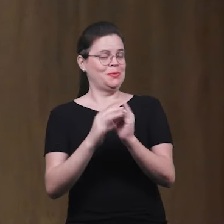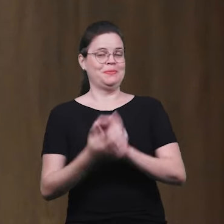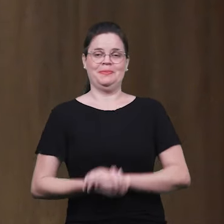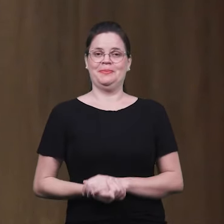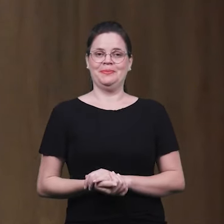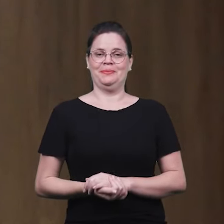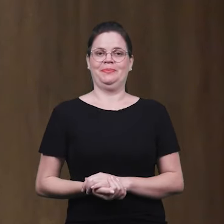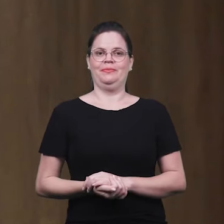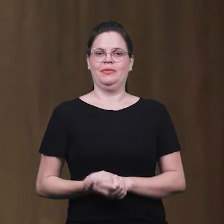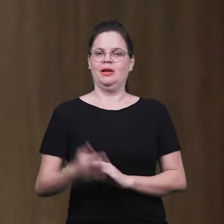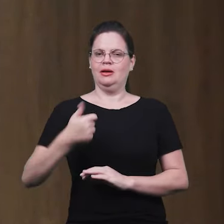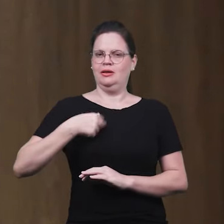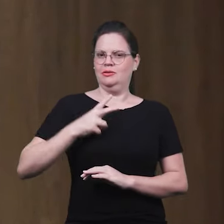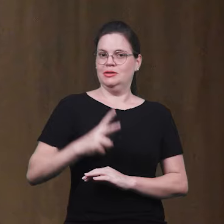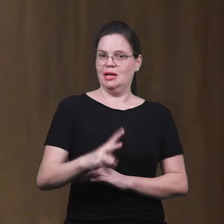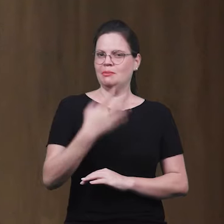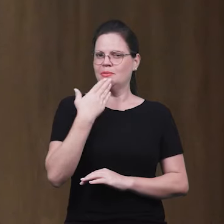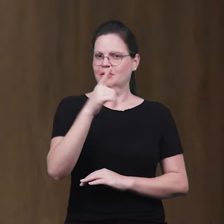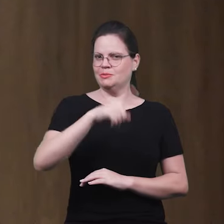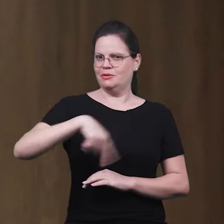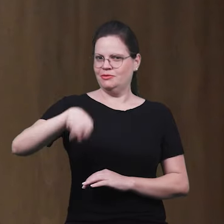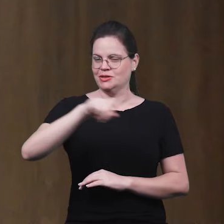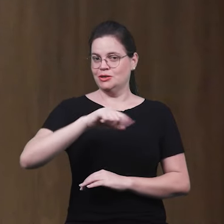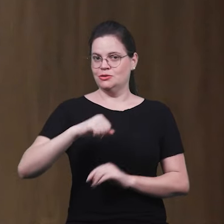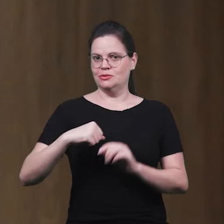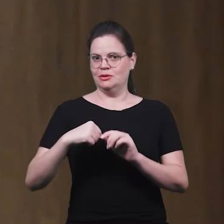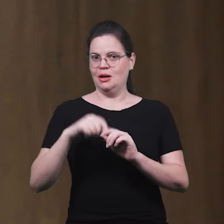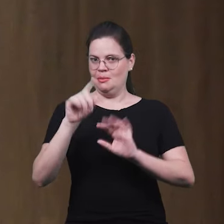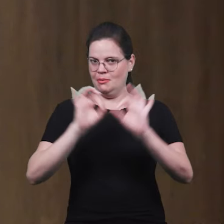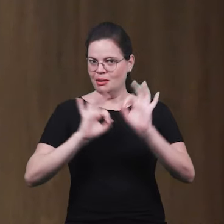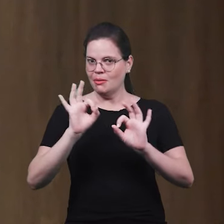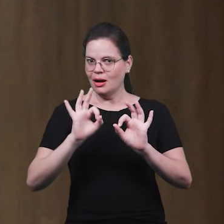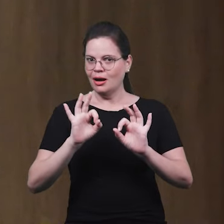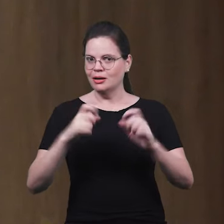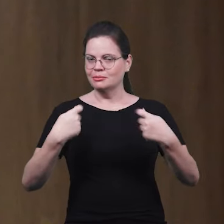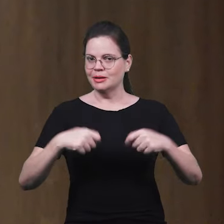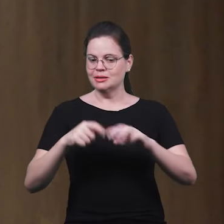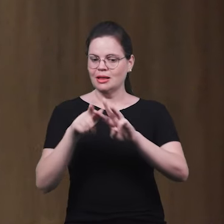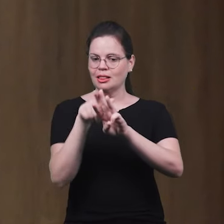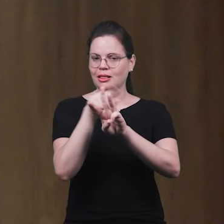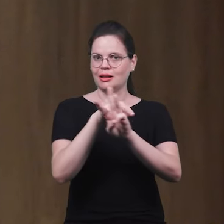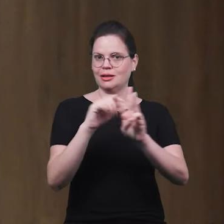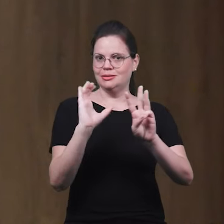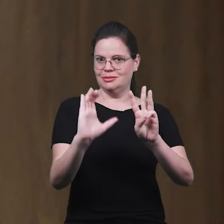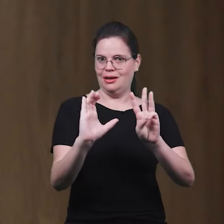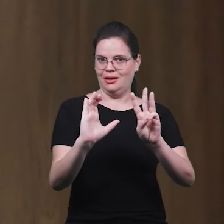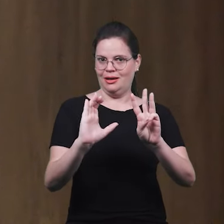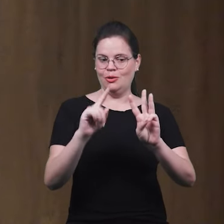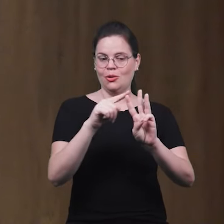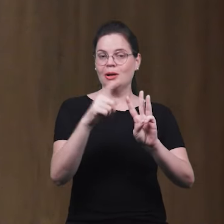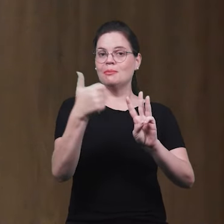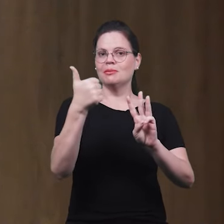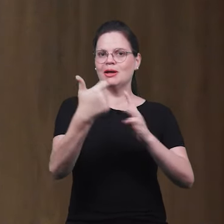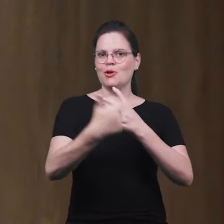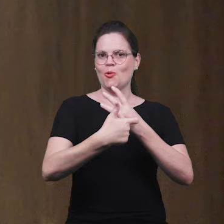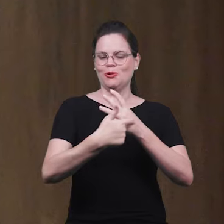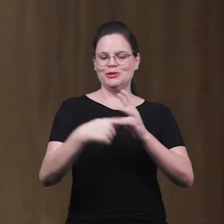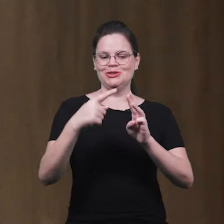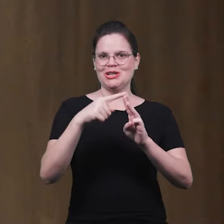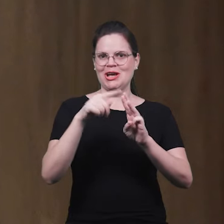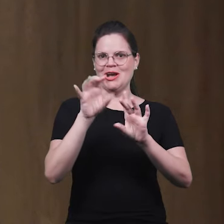YouTube. E eu sempre começo o programa dizendo, se prepare, porque tem 3C, 3 ações para você.